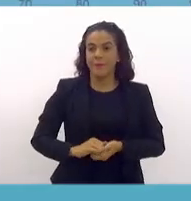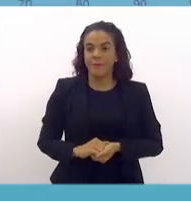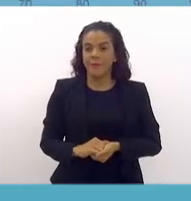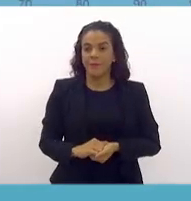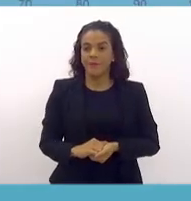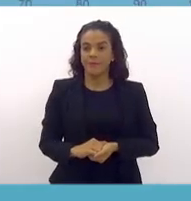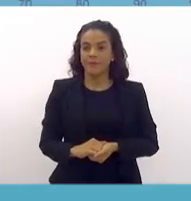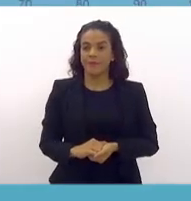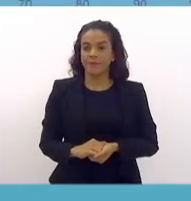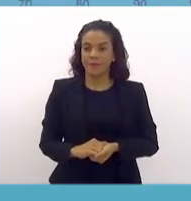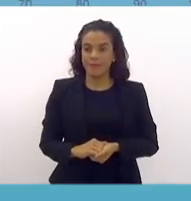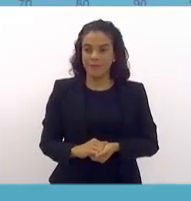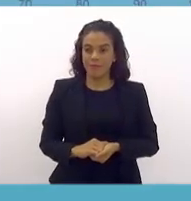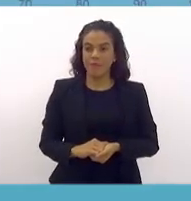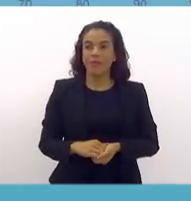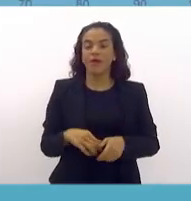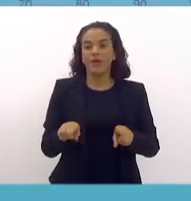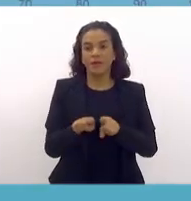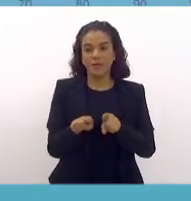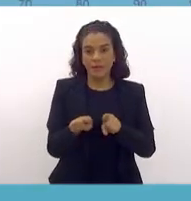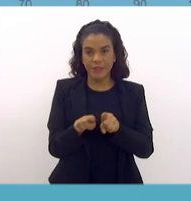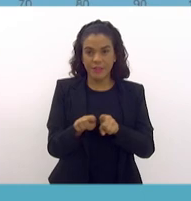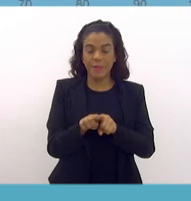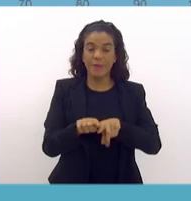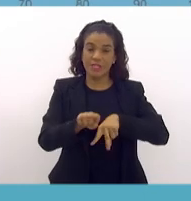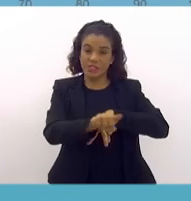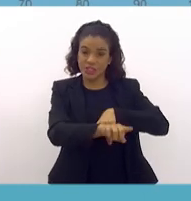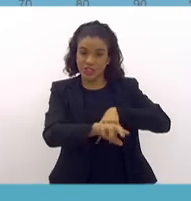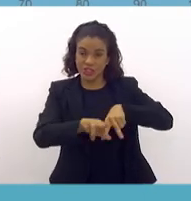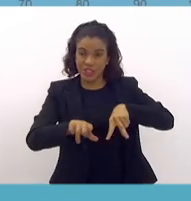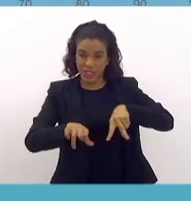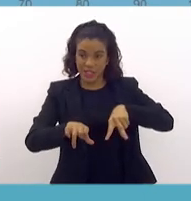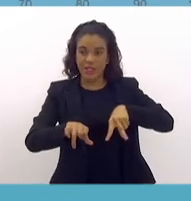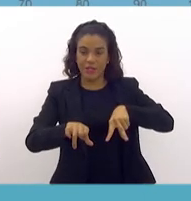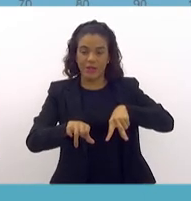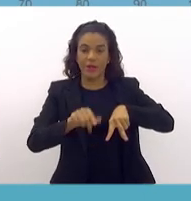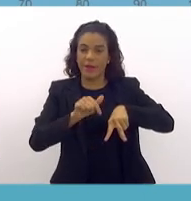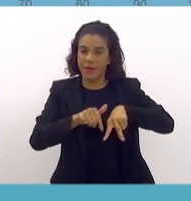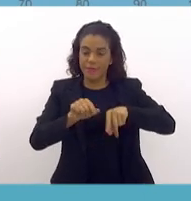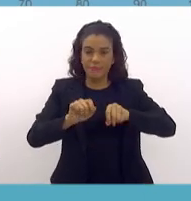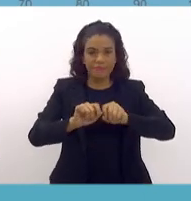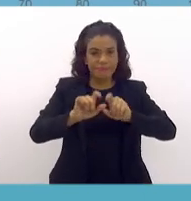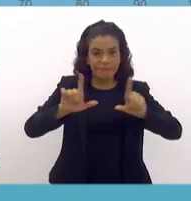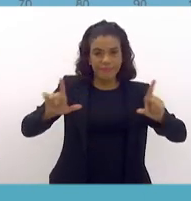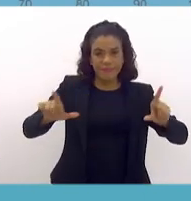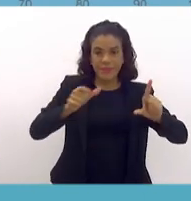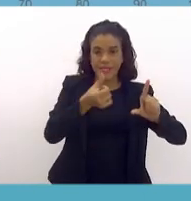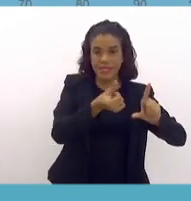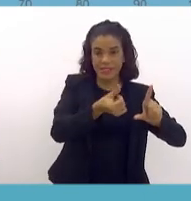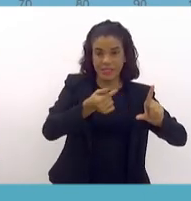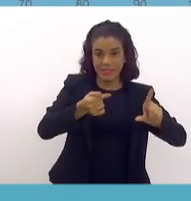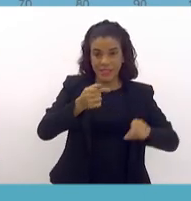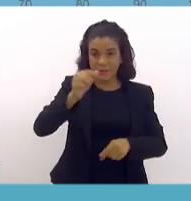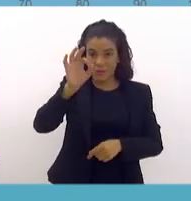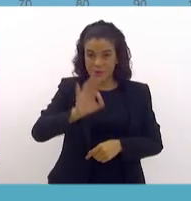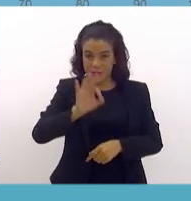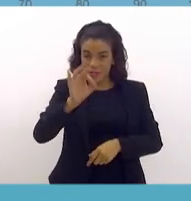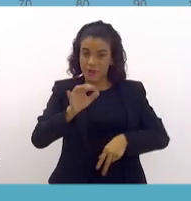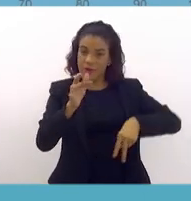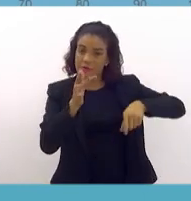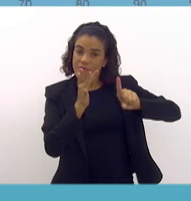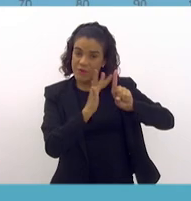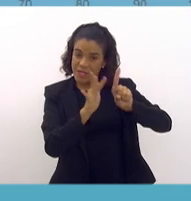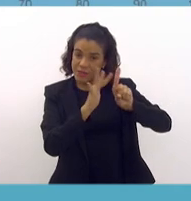também. E aí, o um recorte de gênero importante de destacar é esse: 67% das vítimas